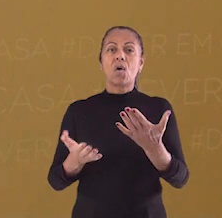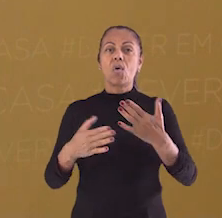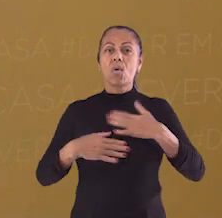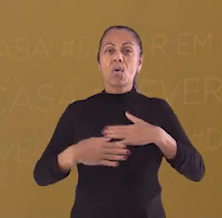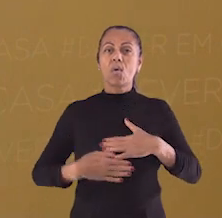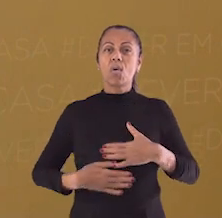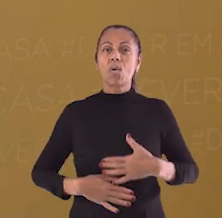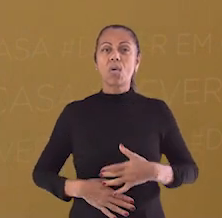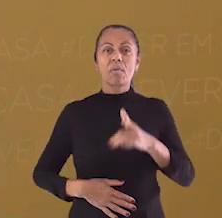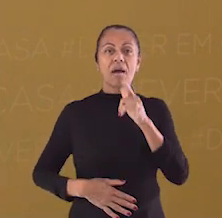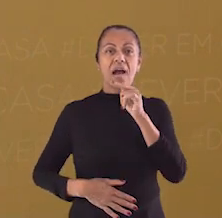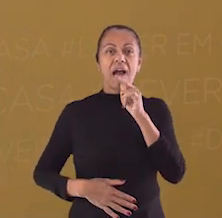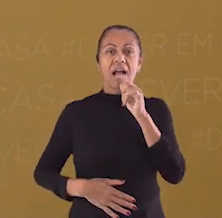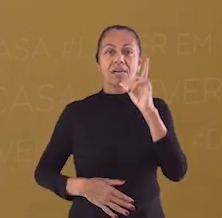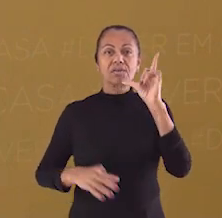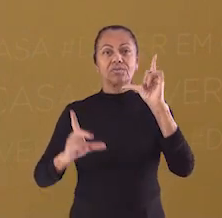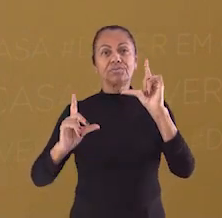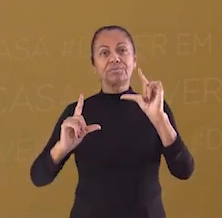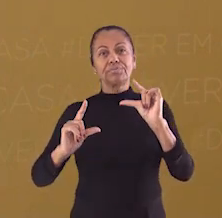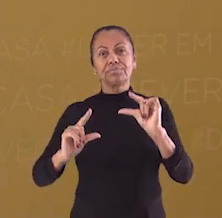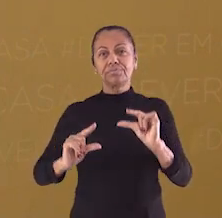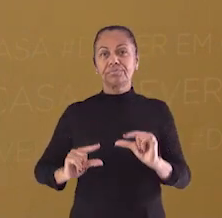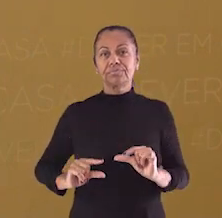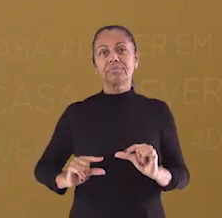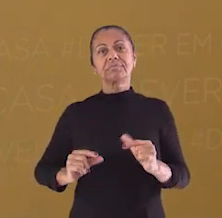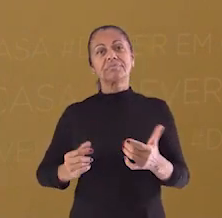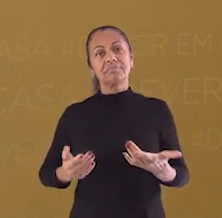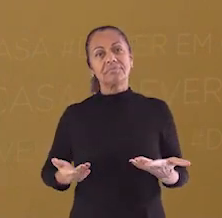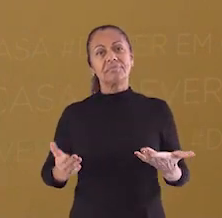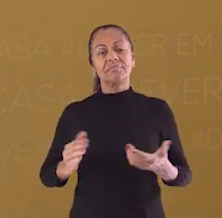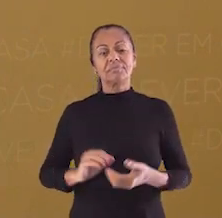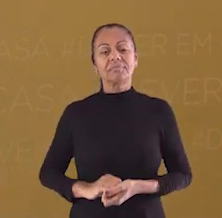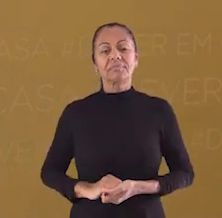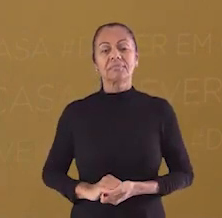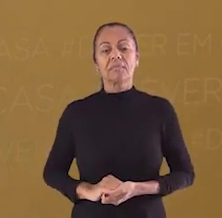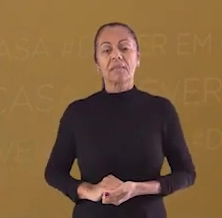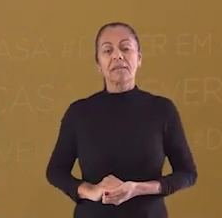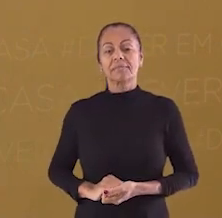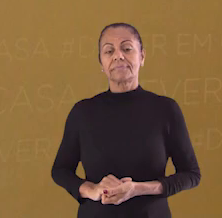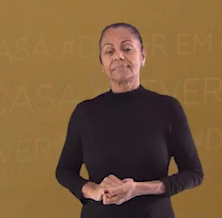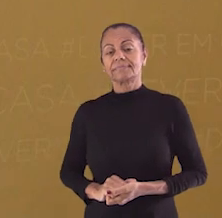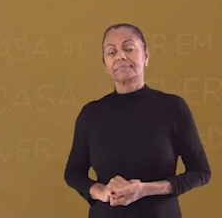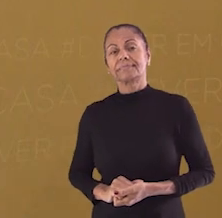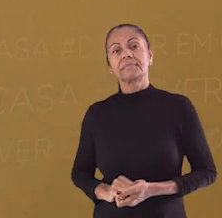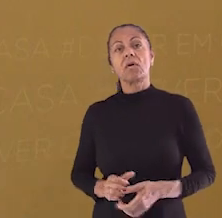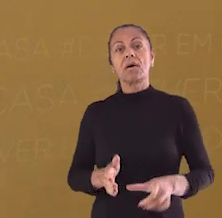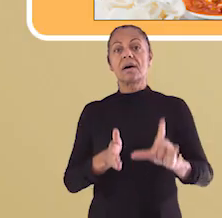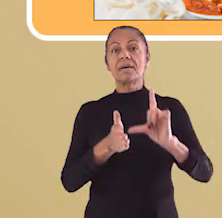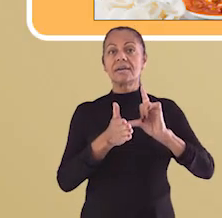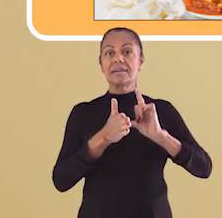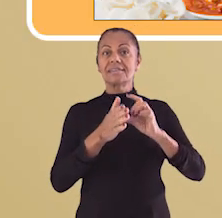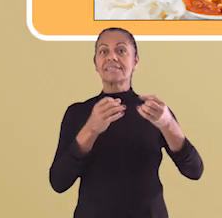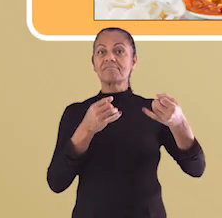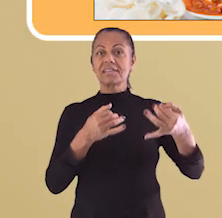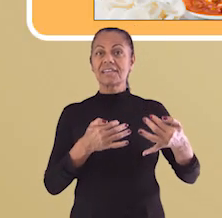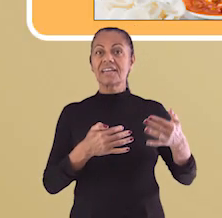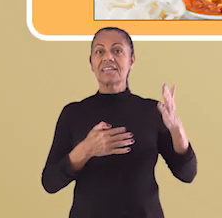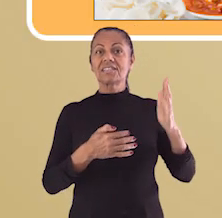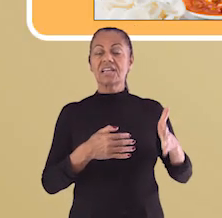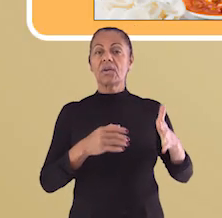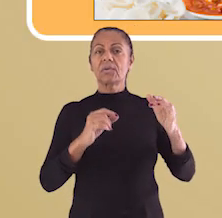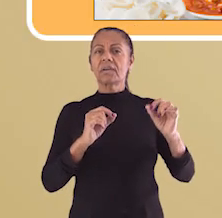a desidratação do corpo, que é quando a gente tem um nível de água abaixo do que deveria. E como a gente